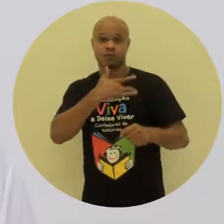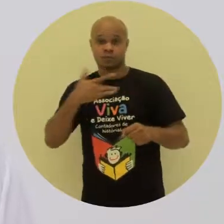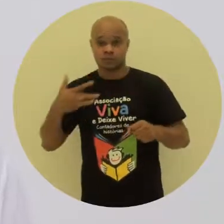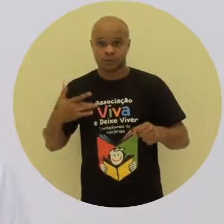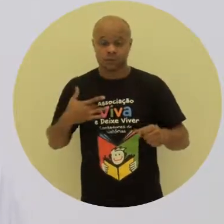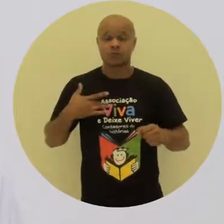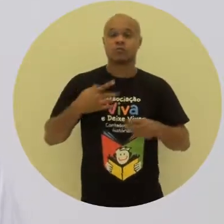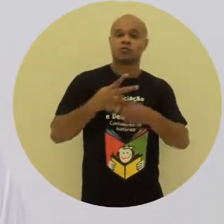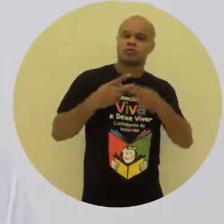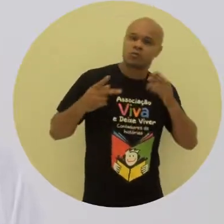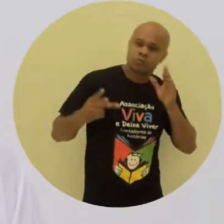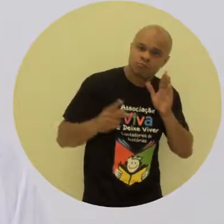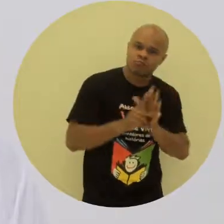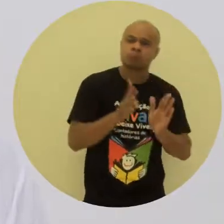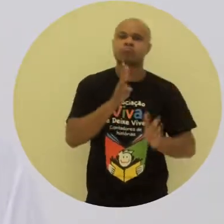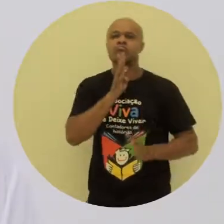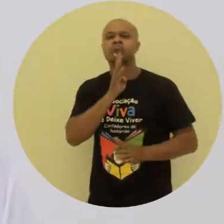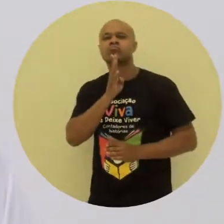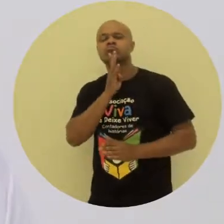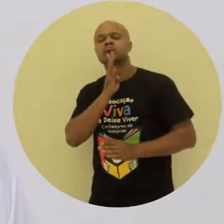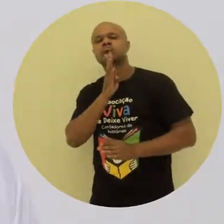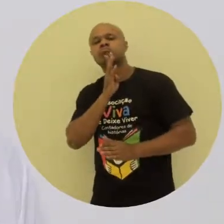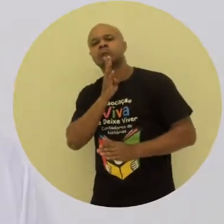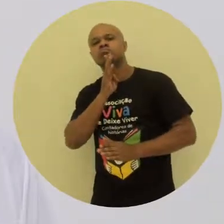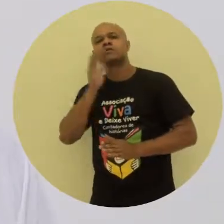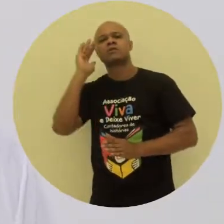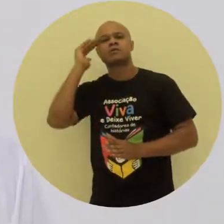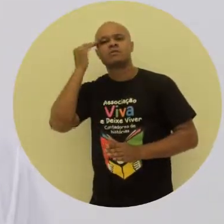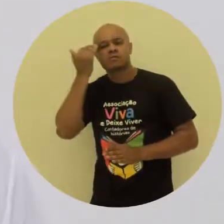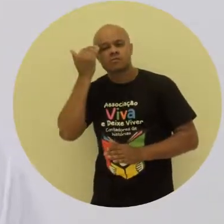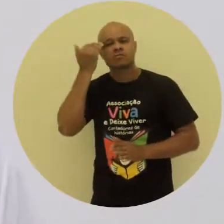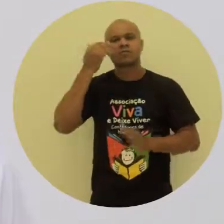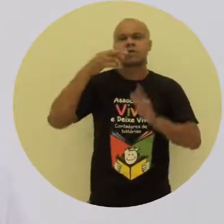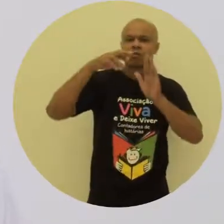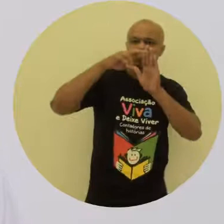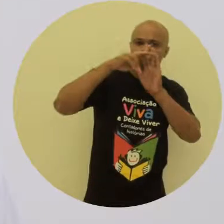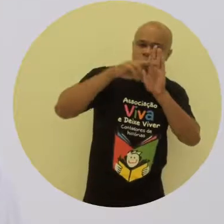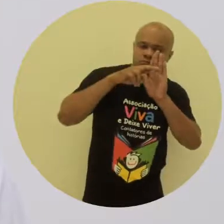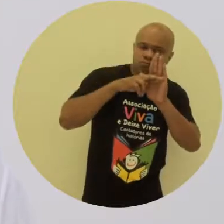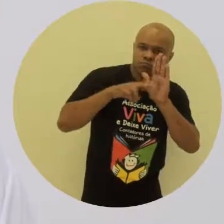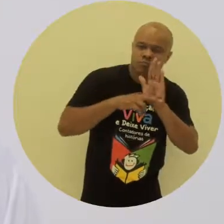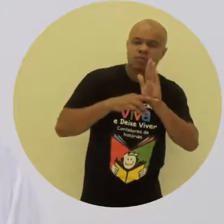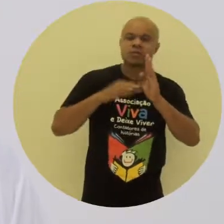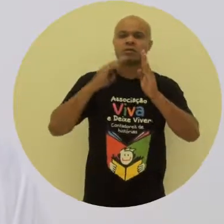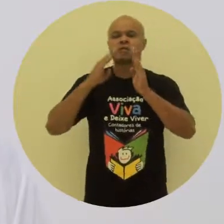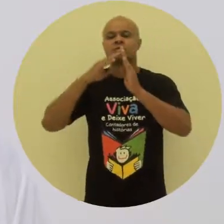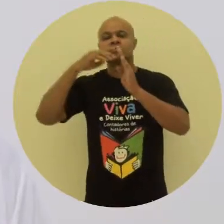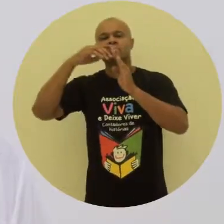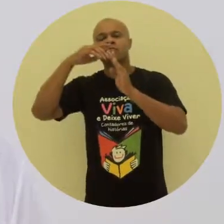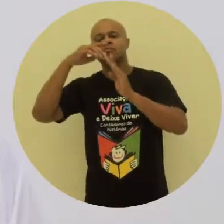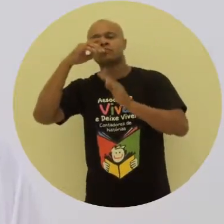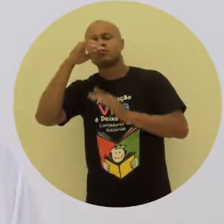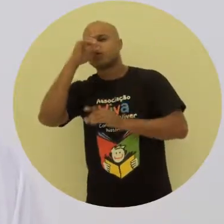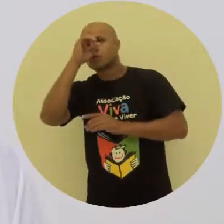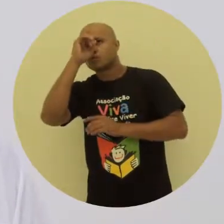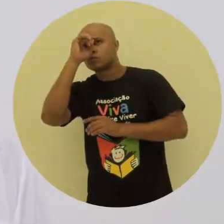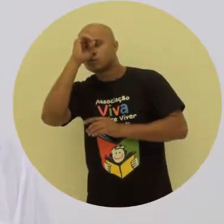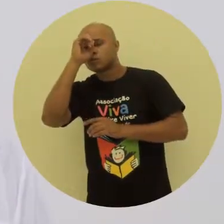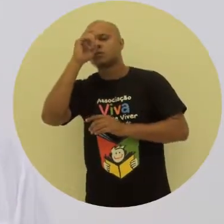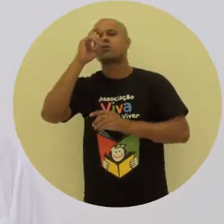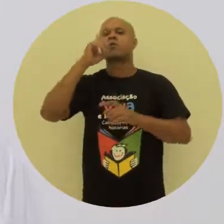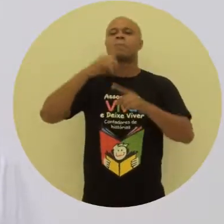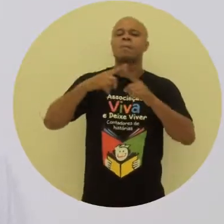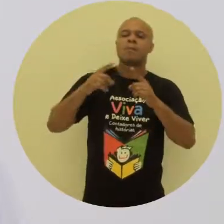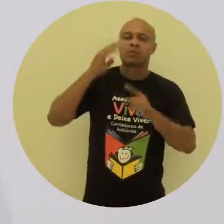sua habilidade técnica, com os princípios e diretrizes da instituição, mas principalmente